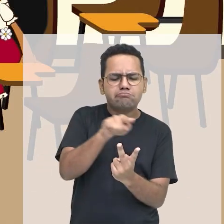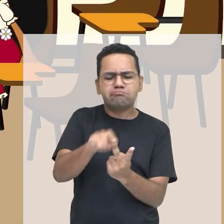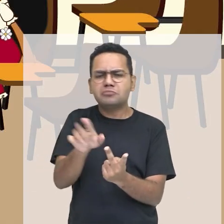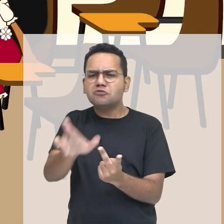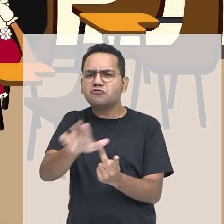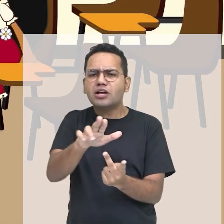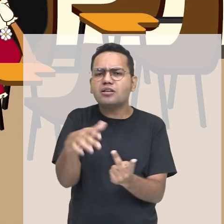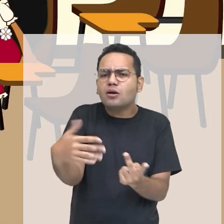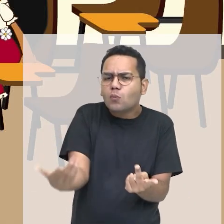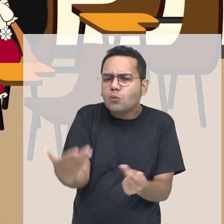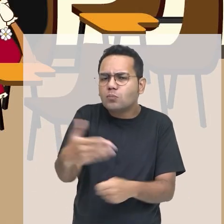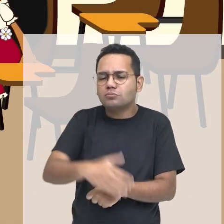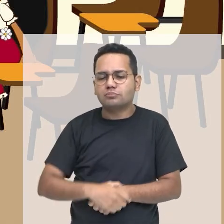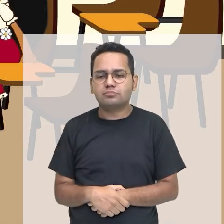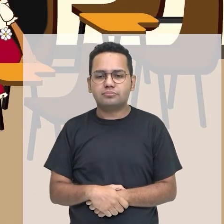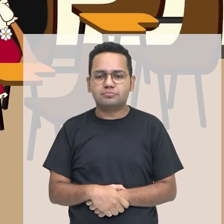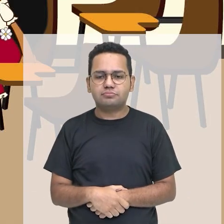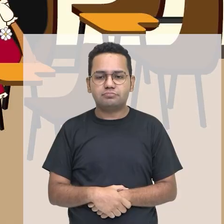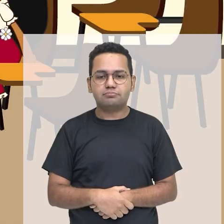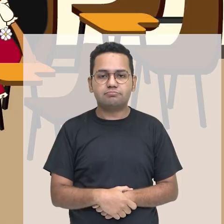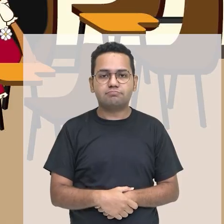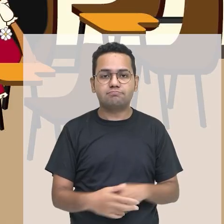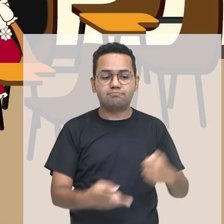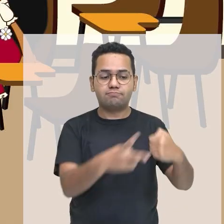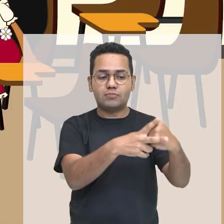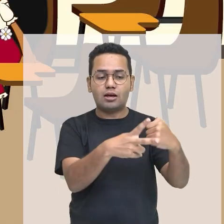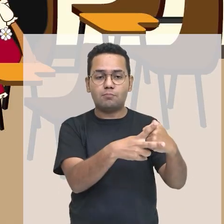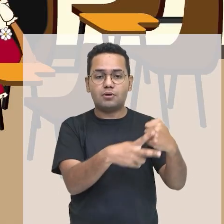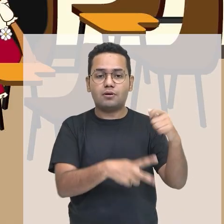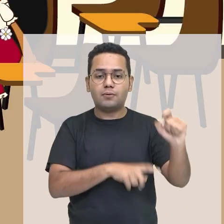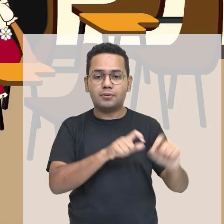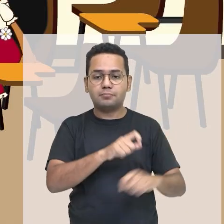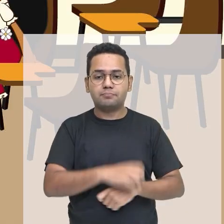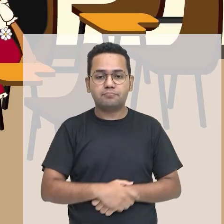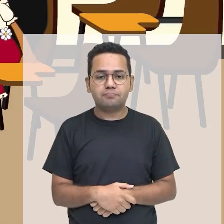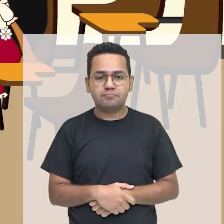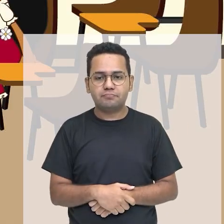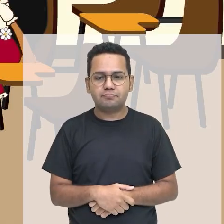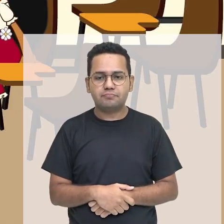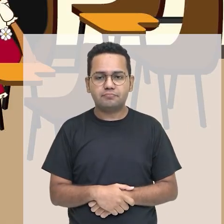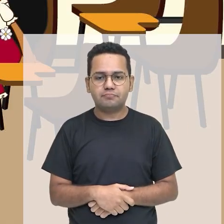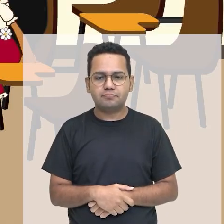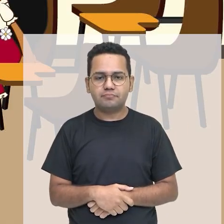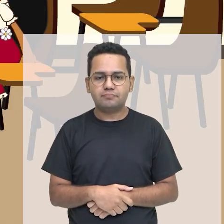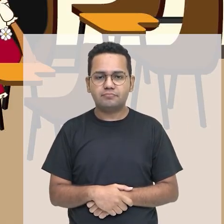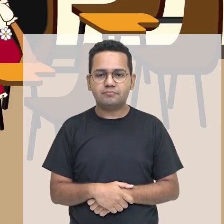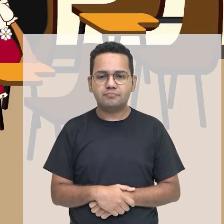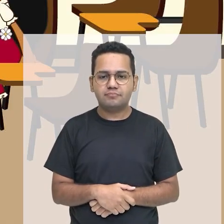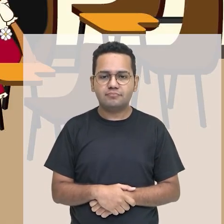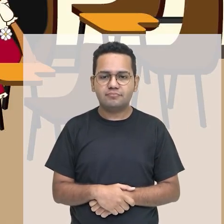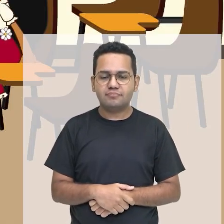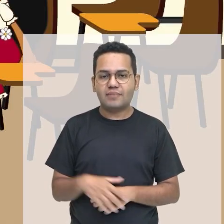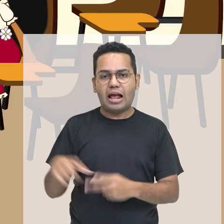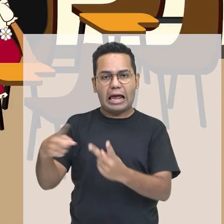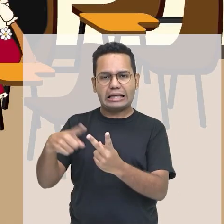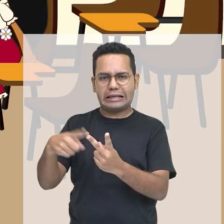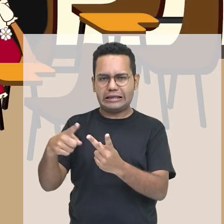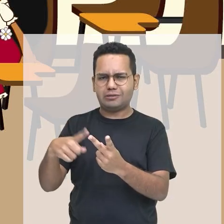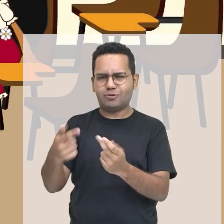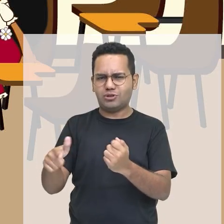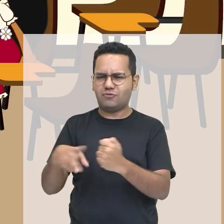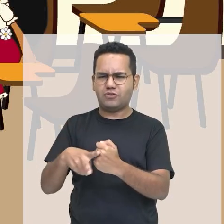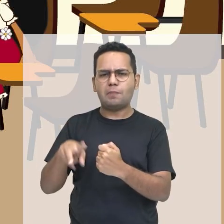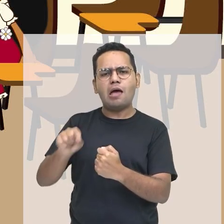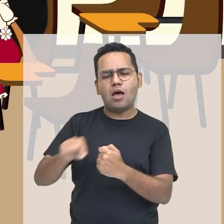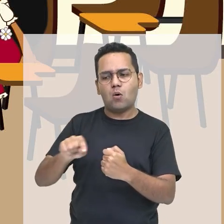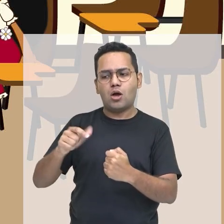falamos aqui, olha só. Verbal communication. Se a linguagem não verbal está muito relacionada a gestos e tudo